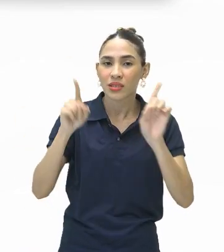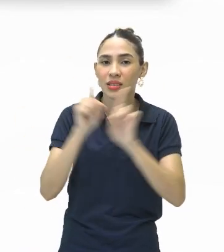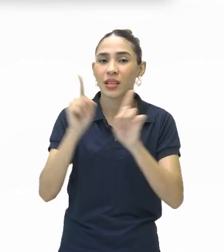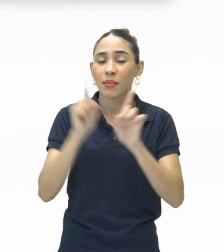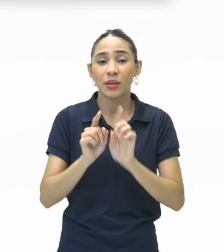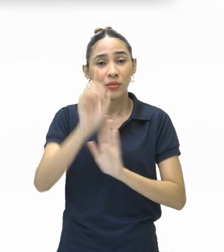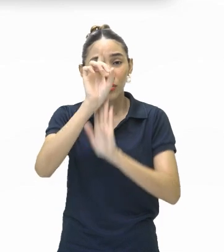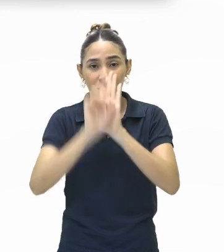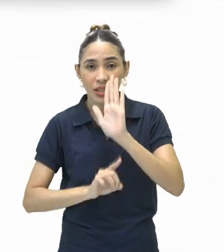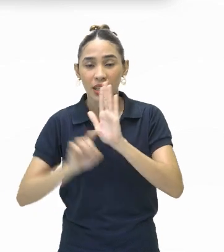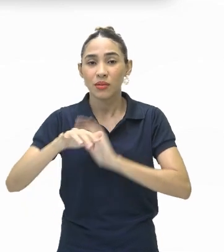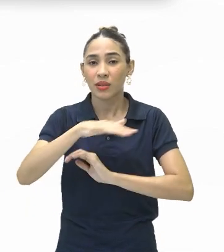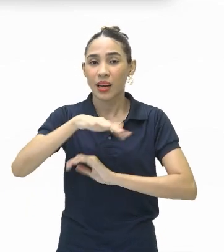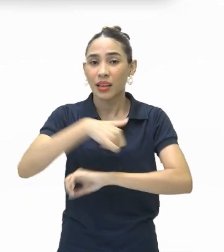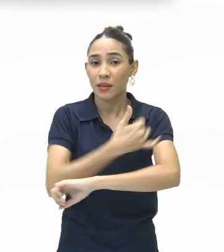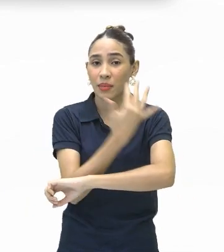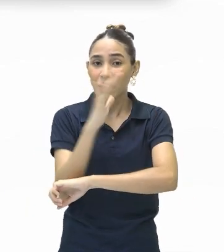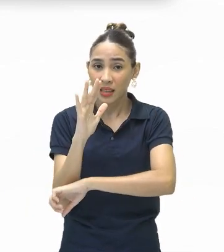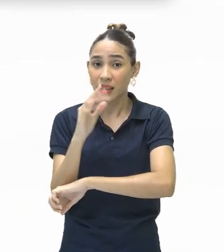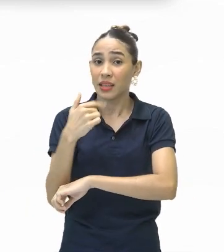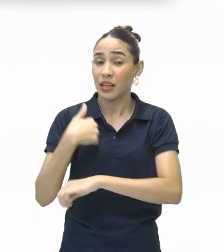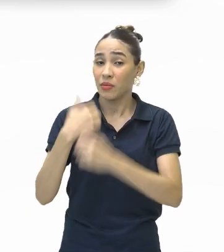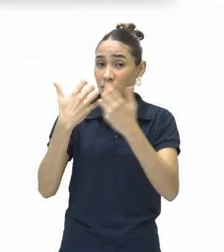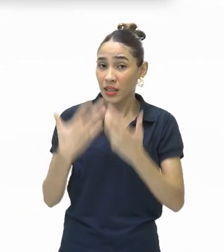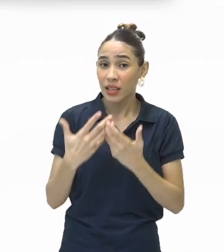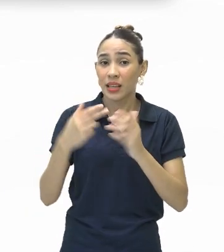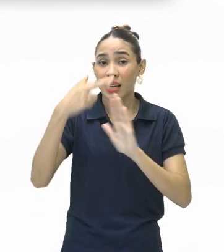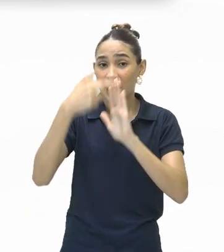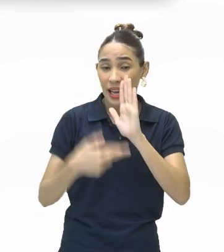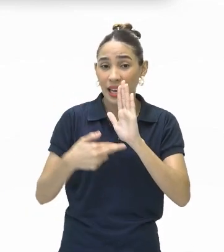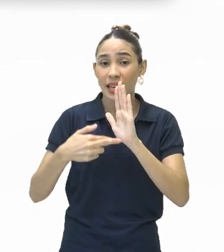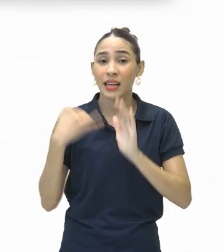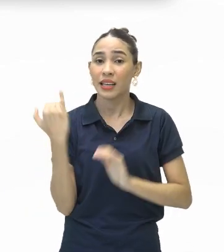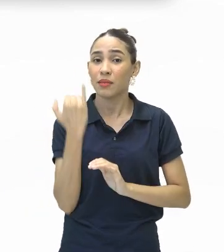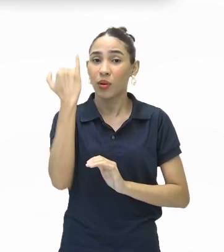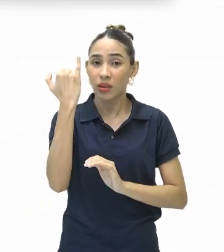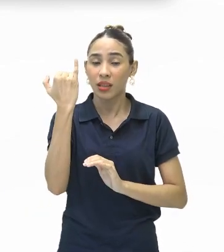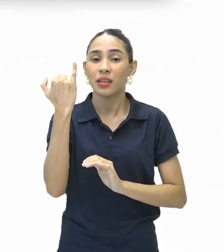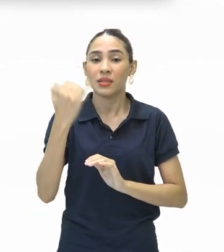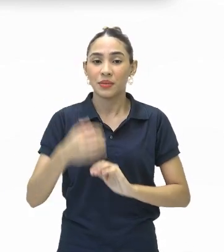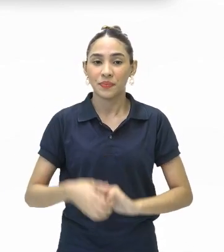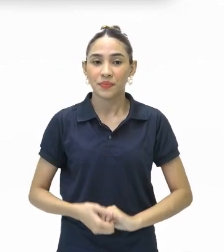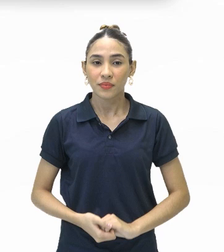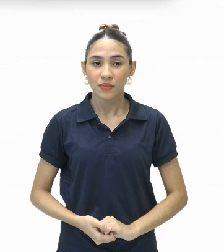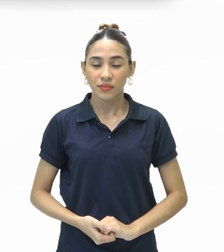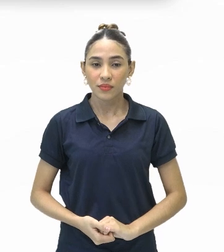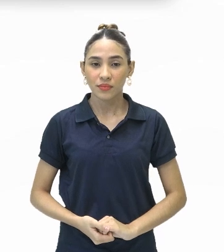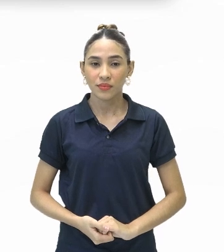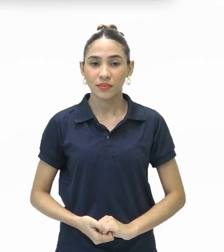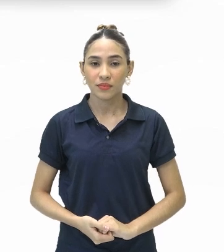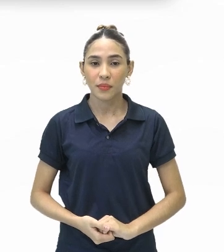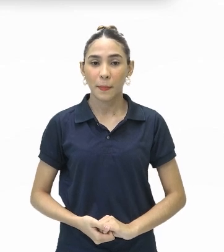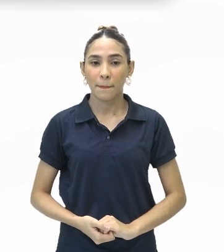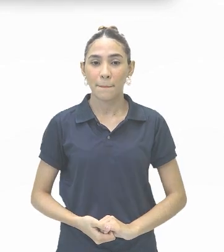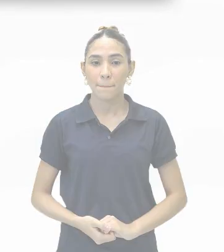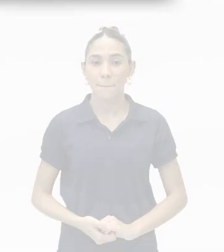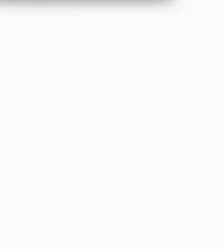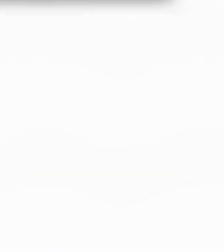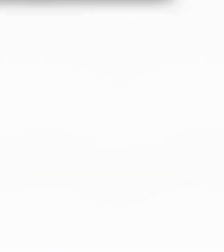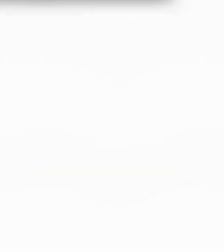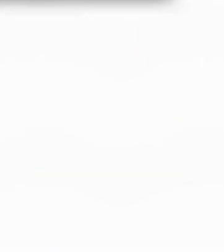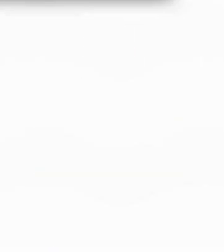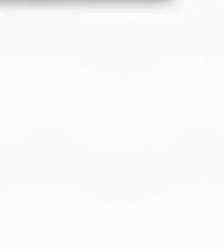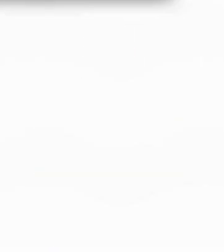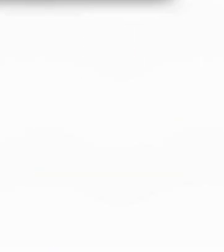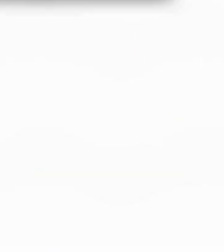fundamental do direito ambiental. Olha que eu estou falando de princípio fundamental. Quando a gente fala, essas palavras, elas são